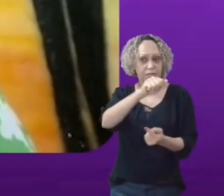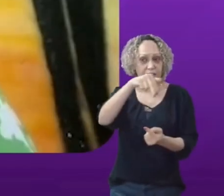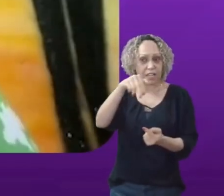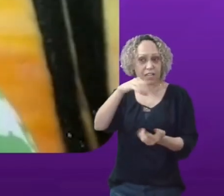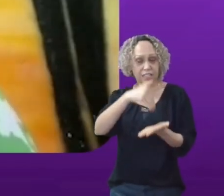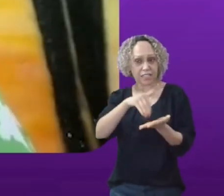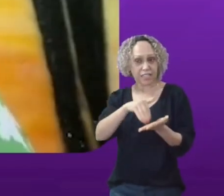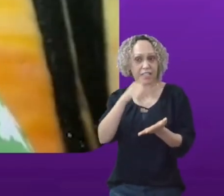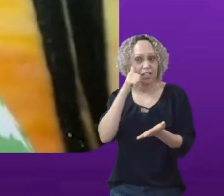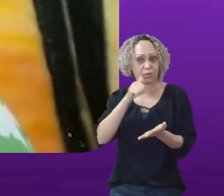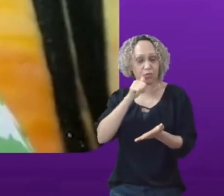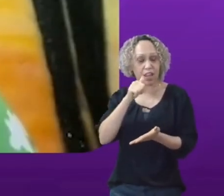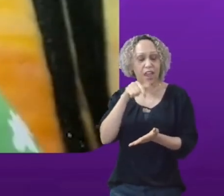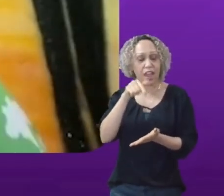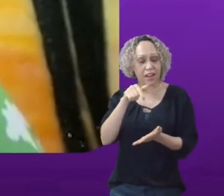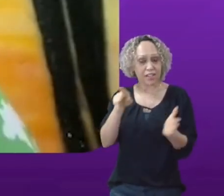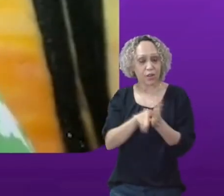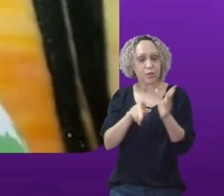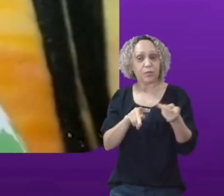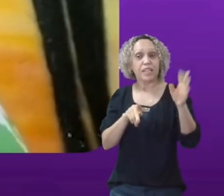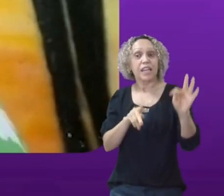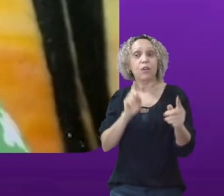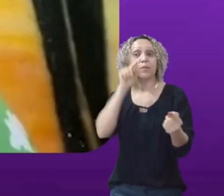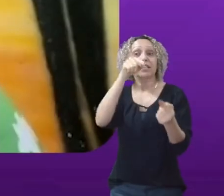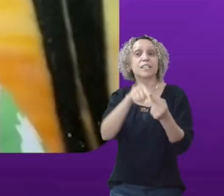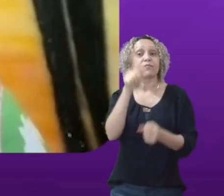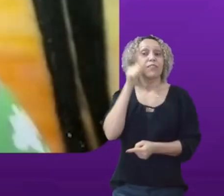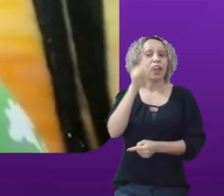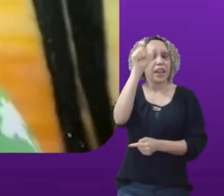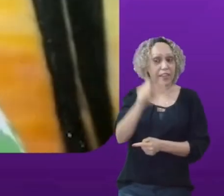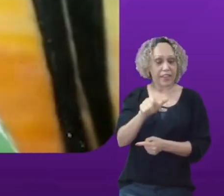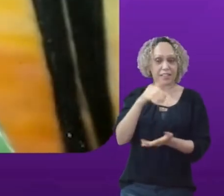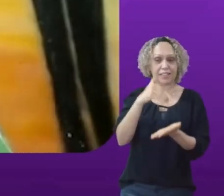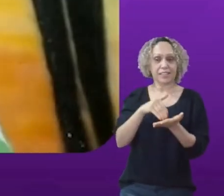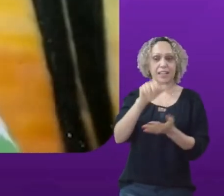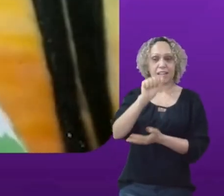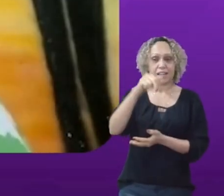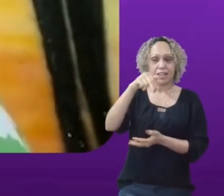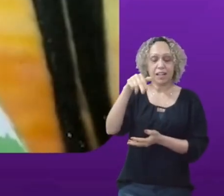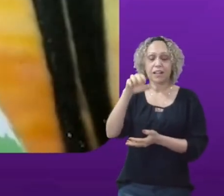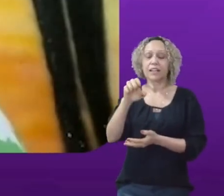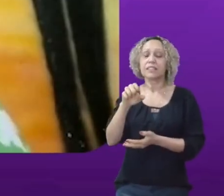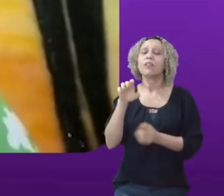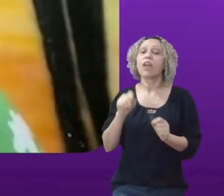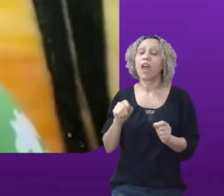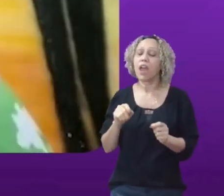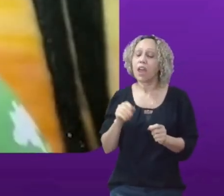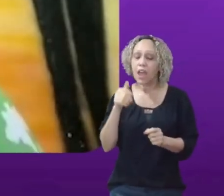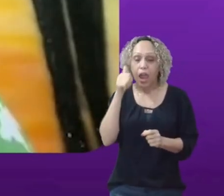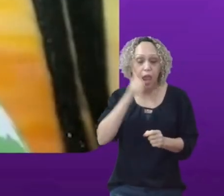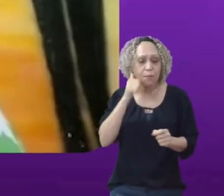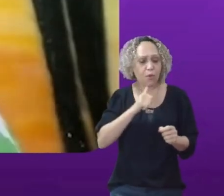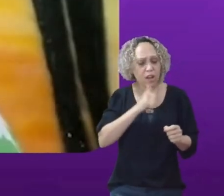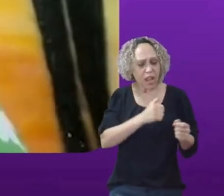colocar mulheres na política, a política do social, a política da